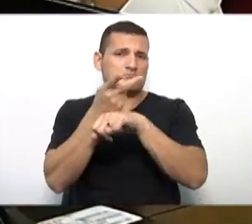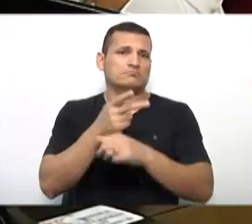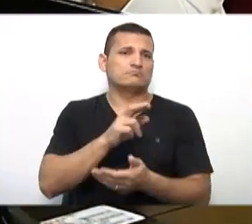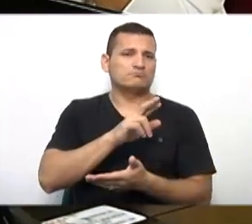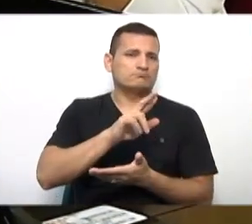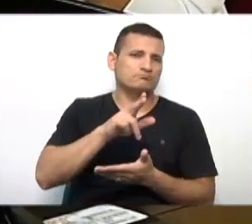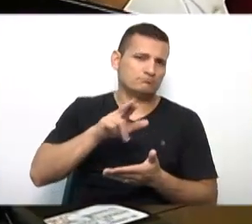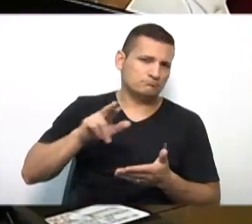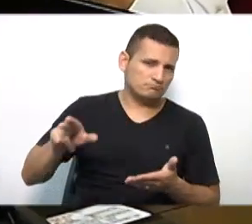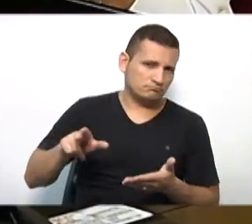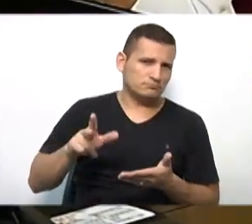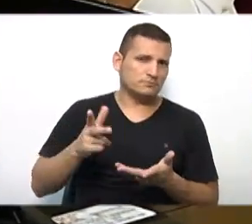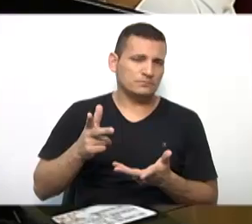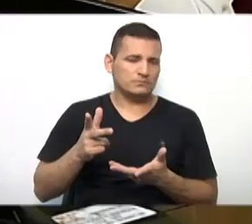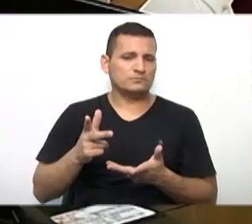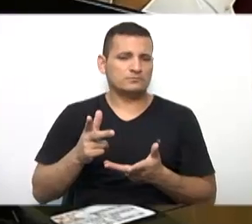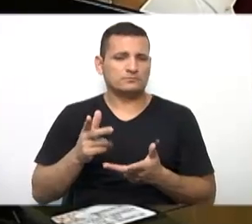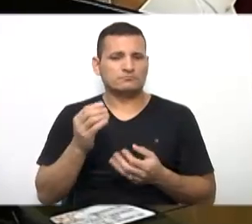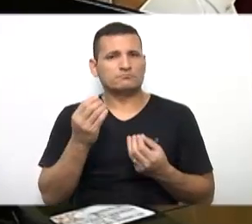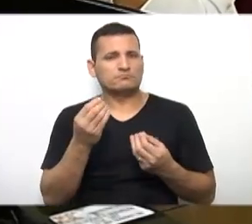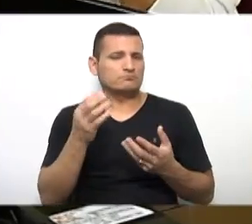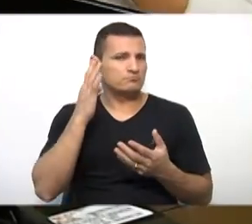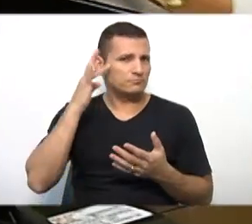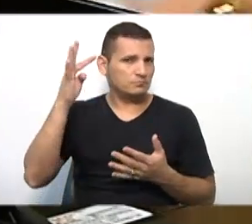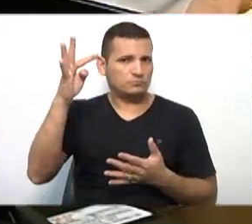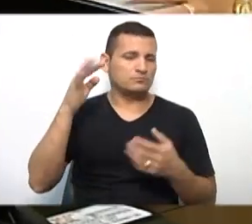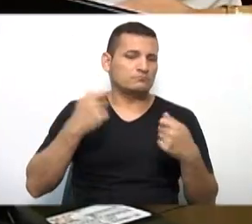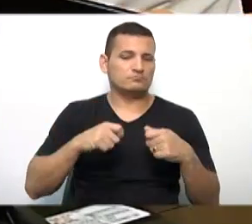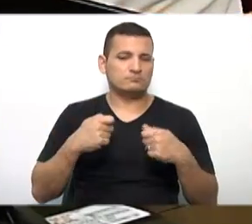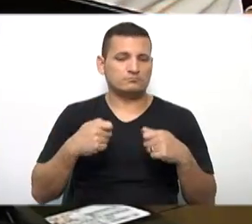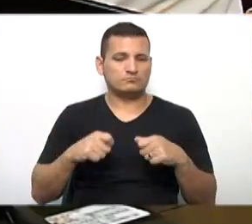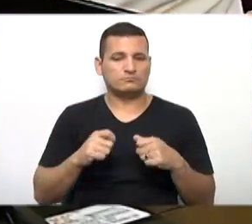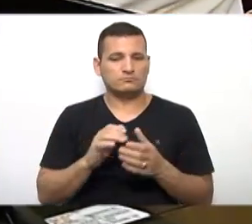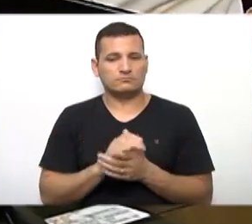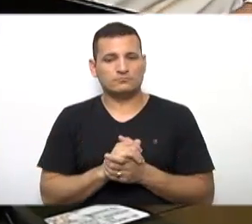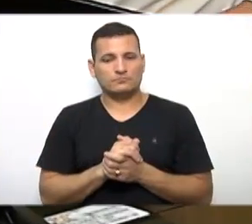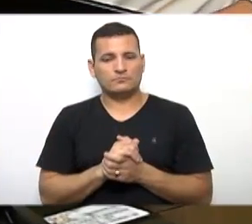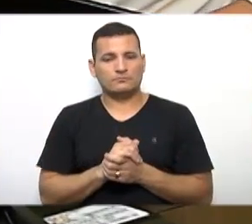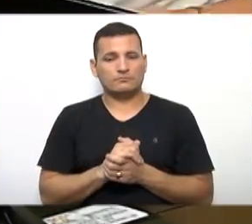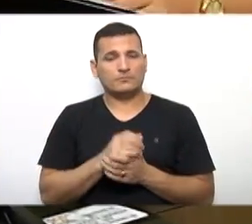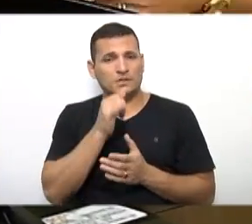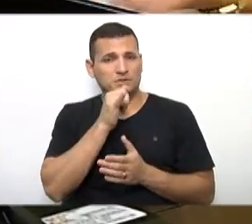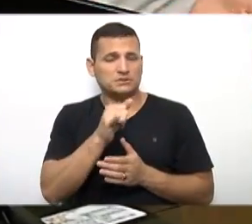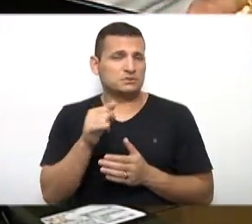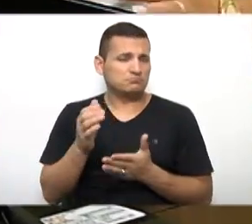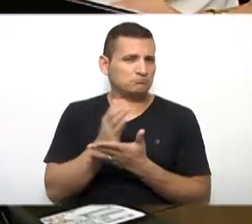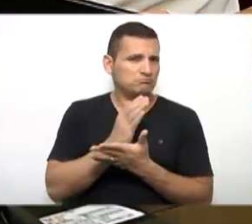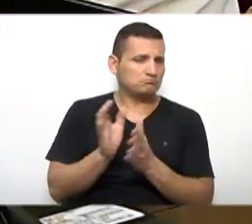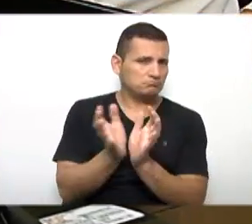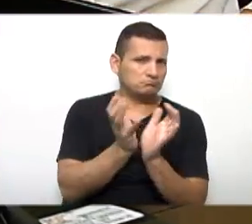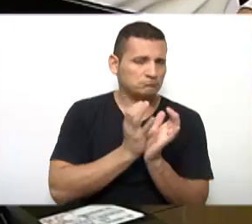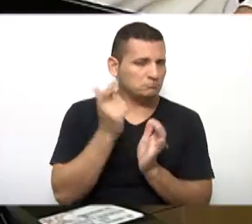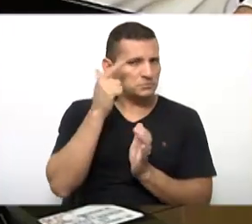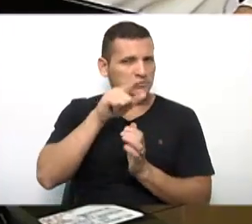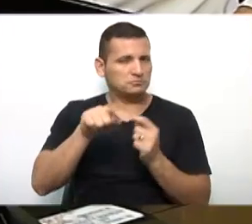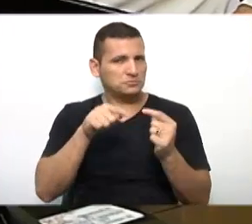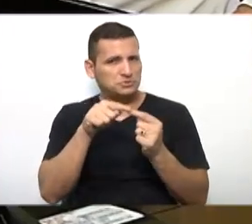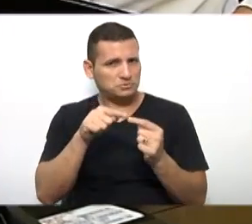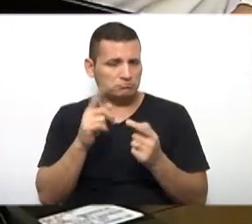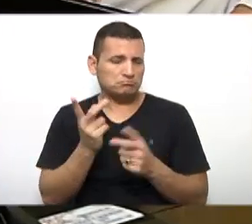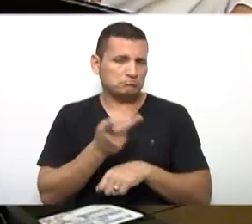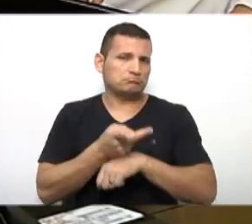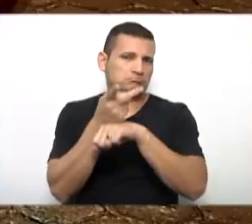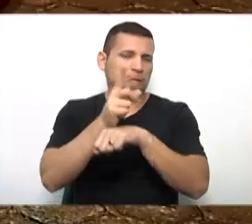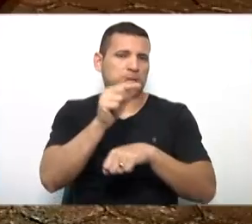diferentes baseadas na teoria das necessidades. Assim, quem bater a meta poderá escolher entre as opções o prêmio que desejar.